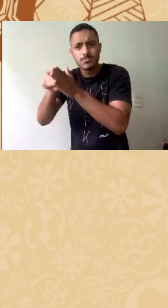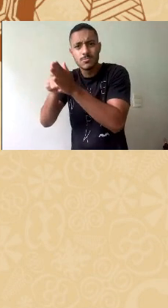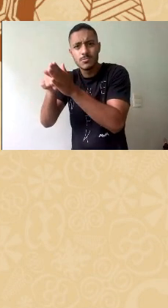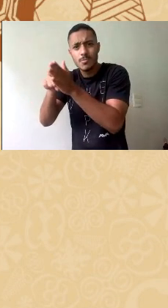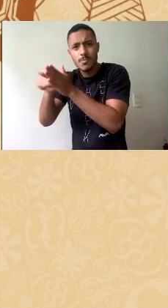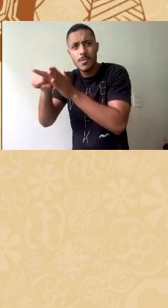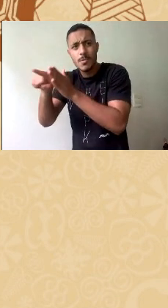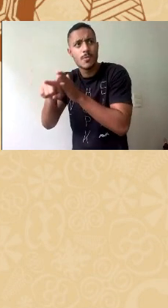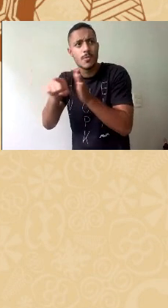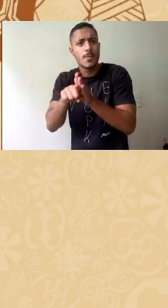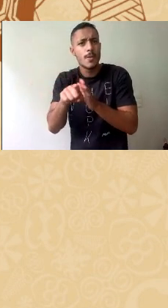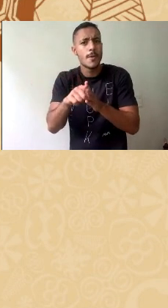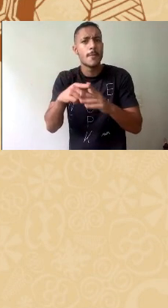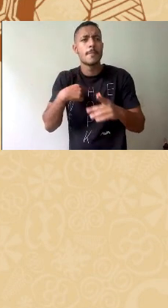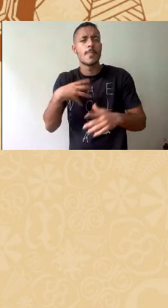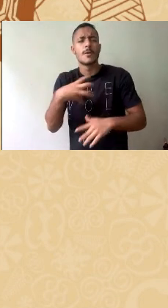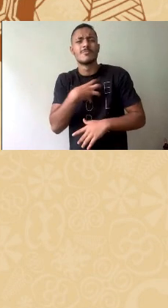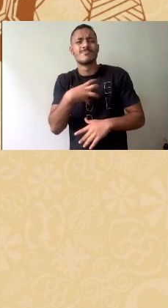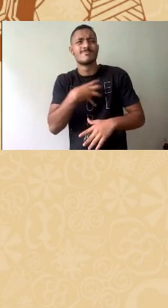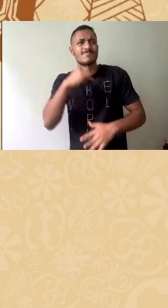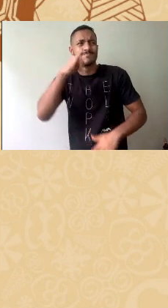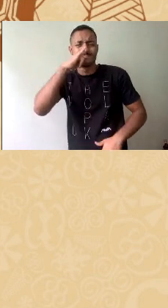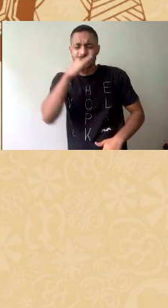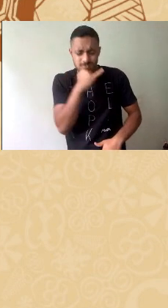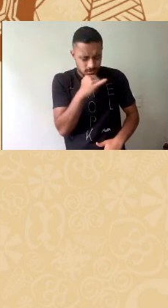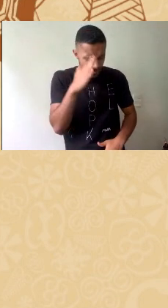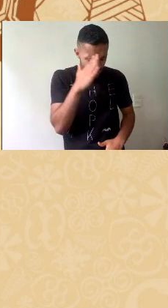me sentia péssima e omissa.